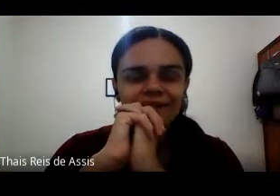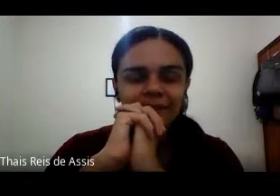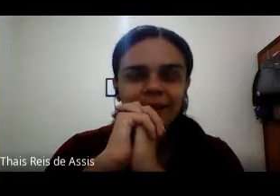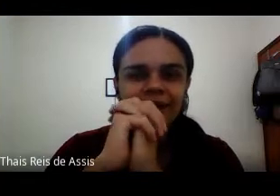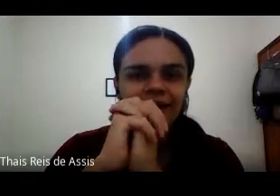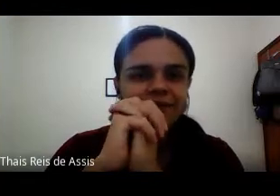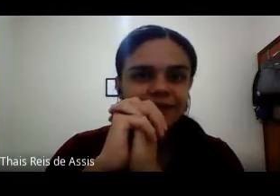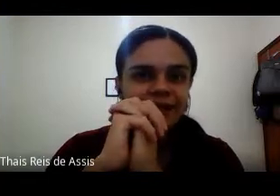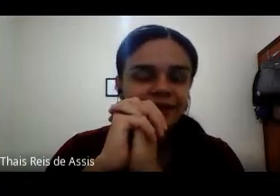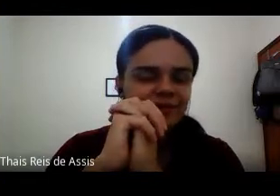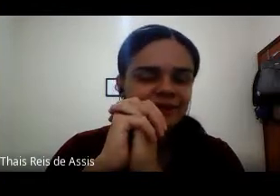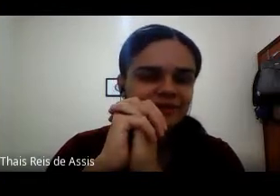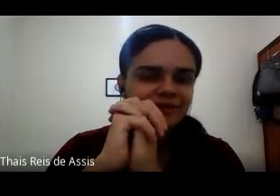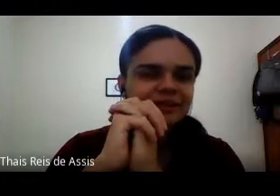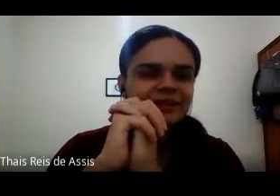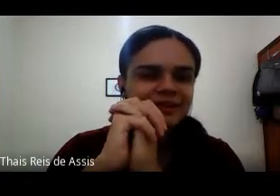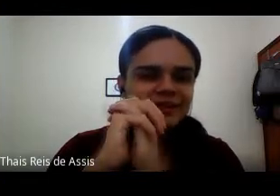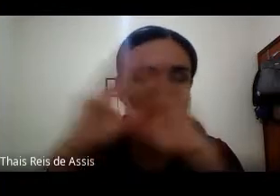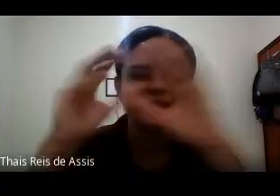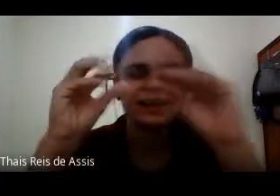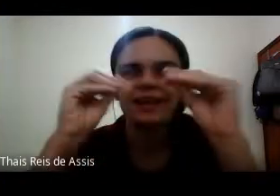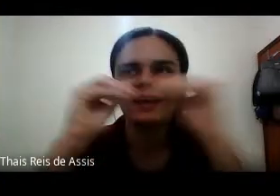vem parar aqui no Brasil também?